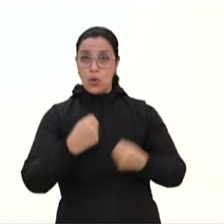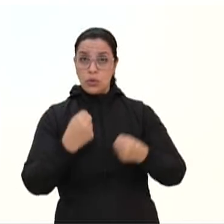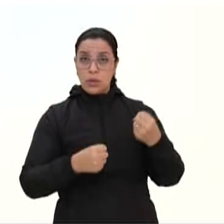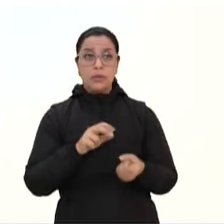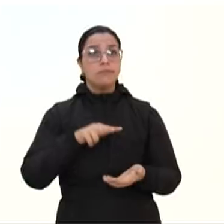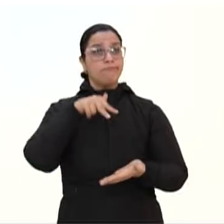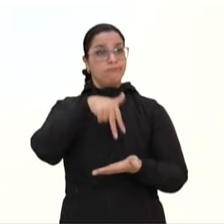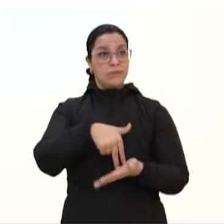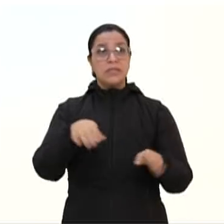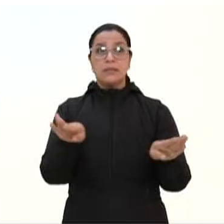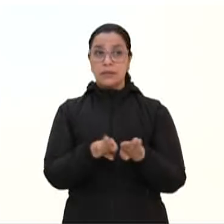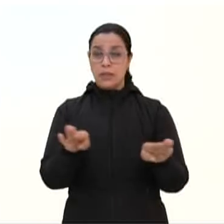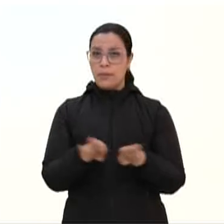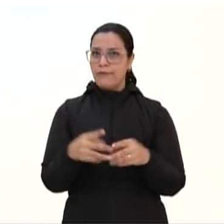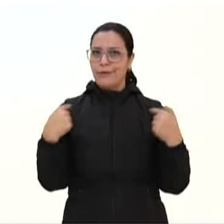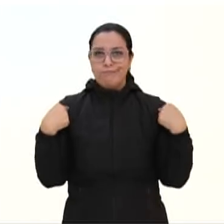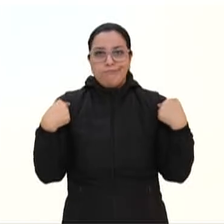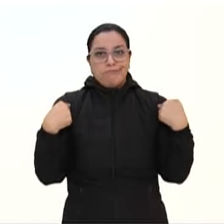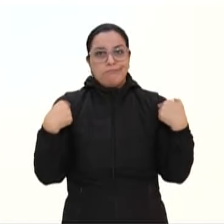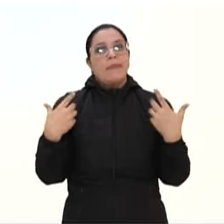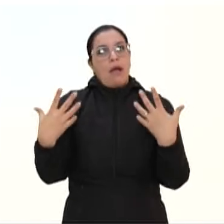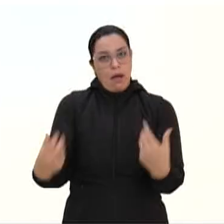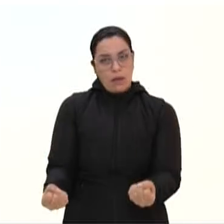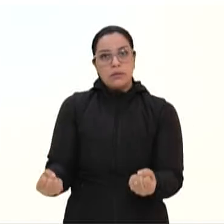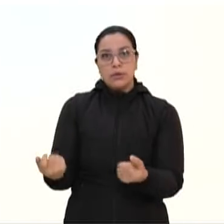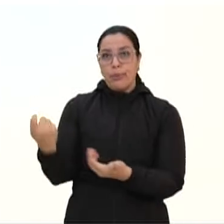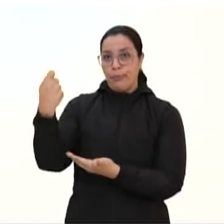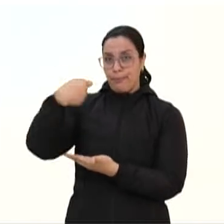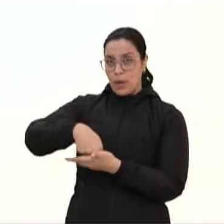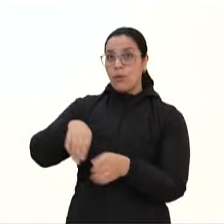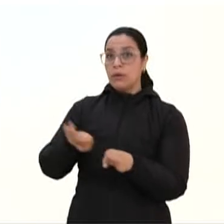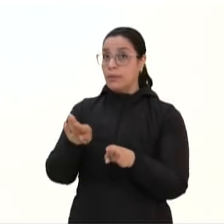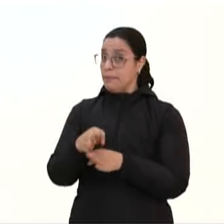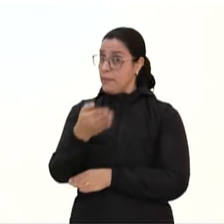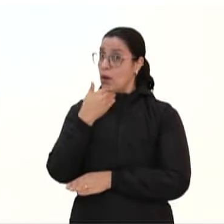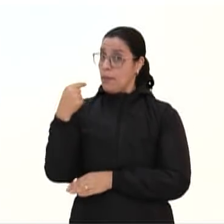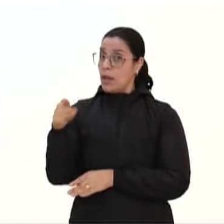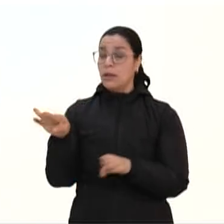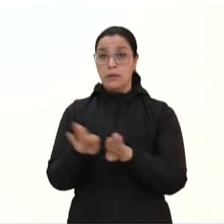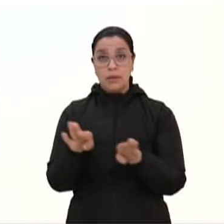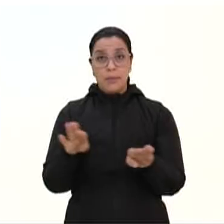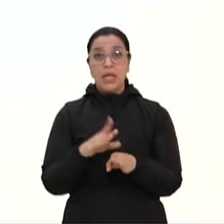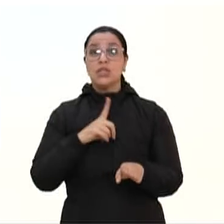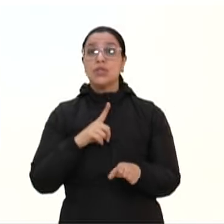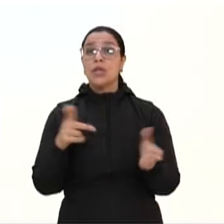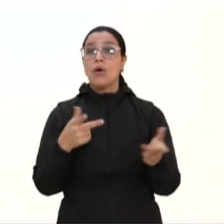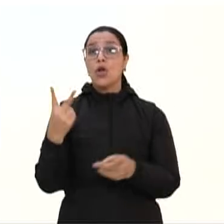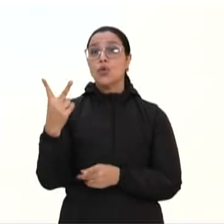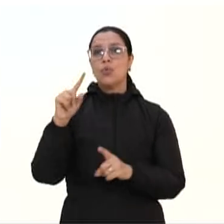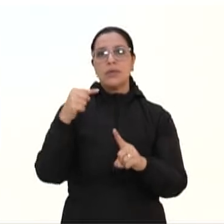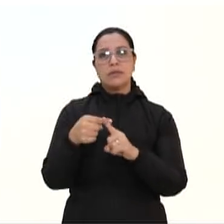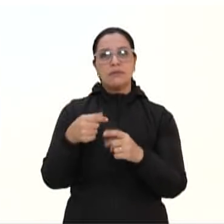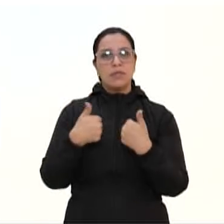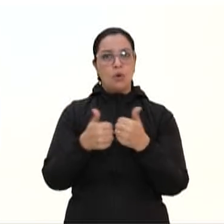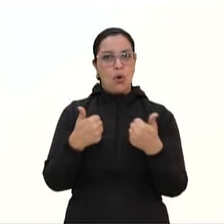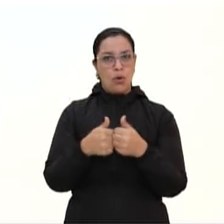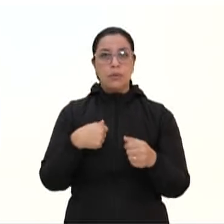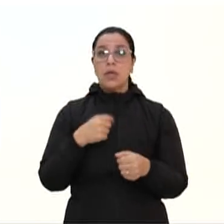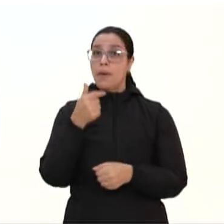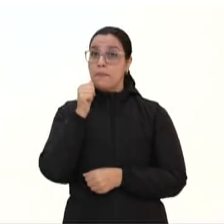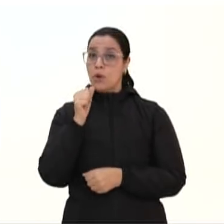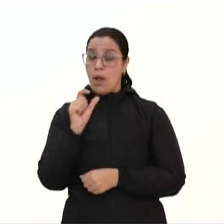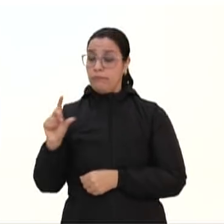Continuação do texto. Já disse que não conheço, sujeito atrevido, ainda fica ali me esperando. O senhor não